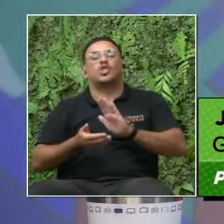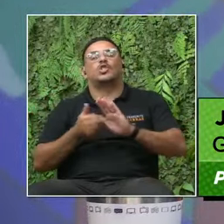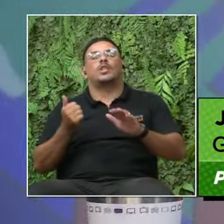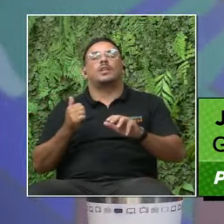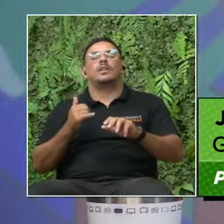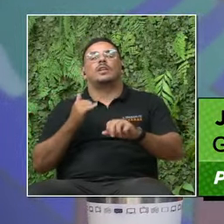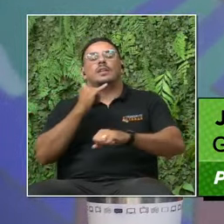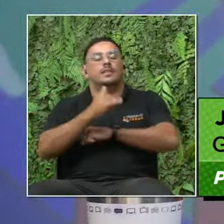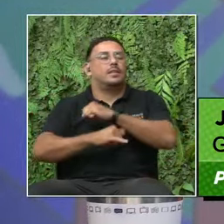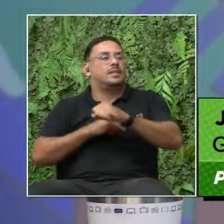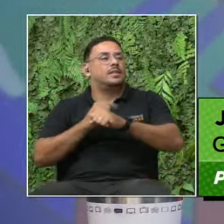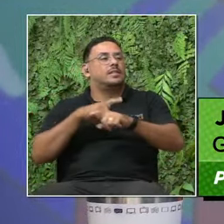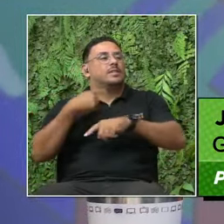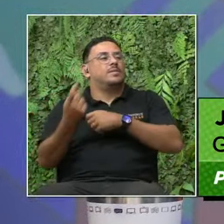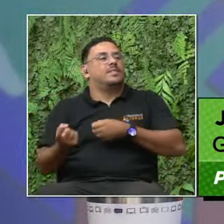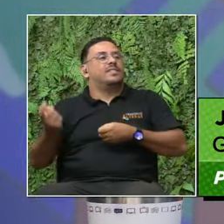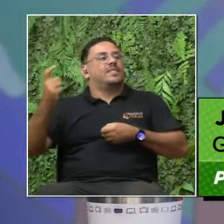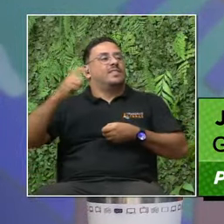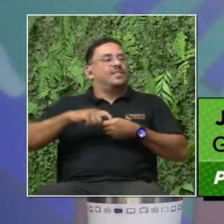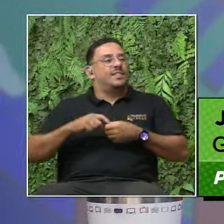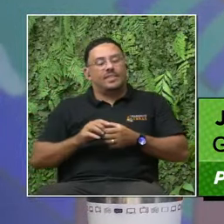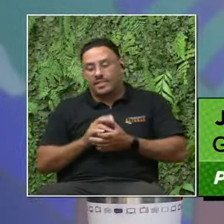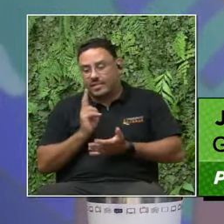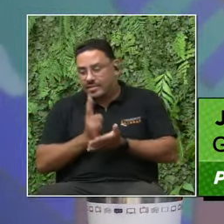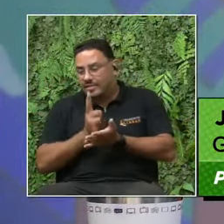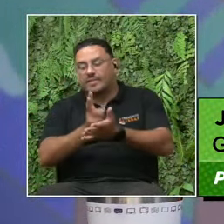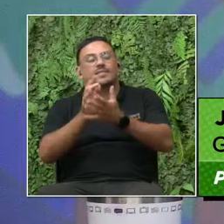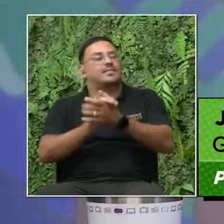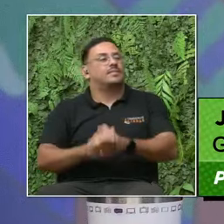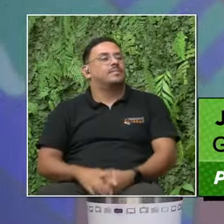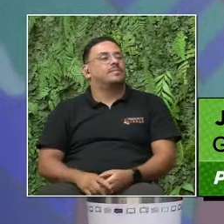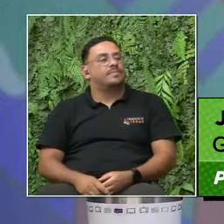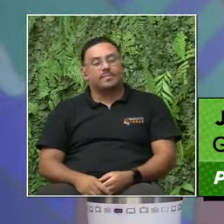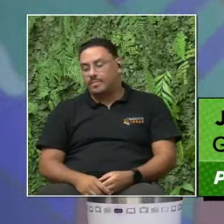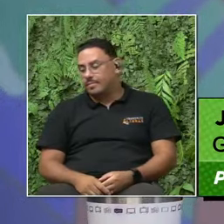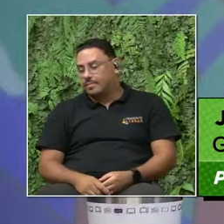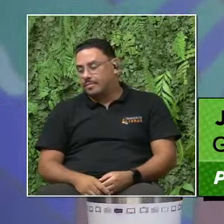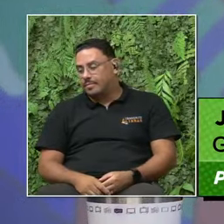mas daqui a pouco volta a gente dá aquela ajustada e vamos embora vamos